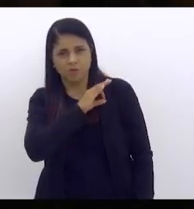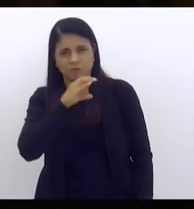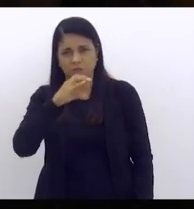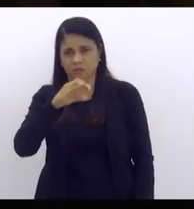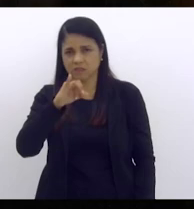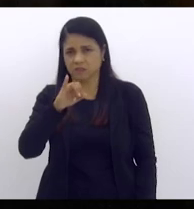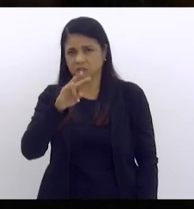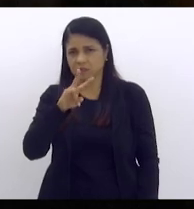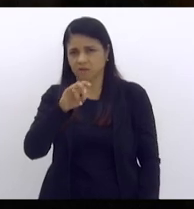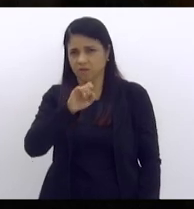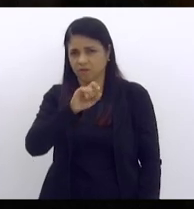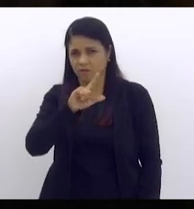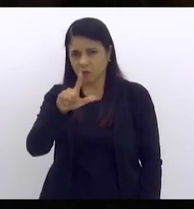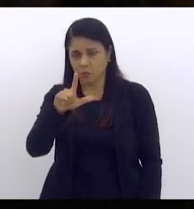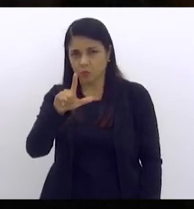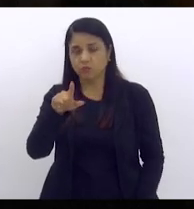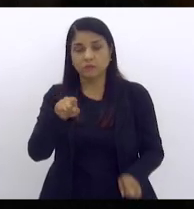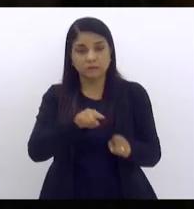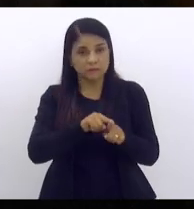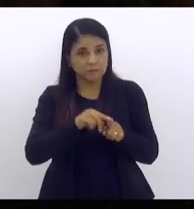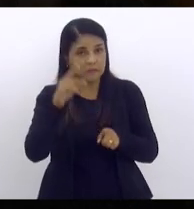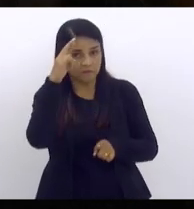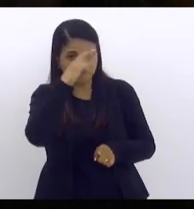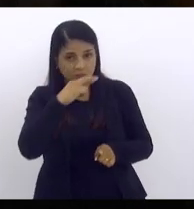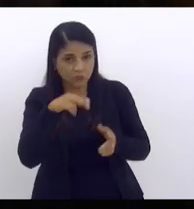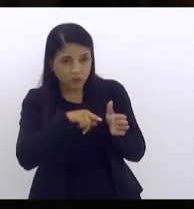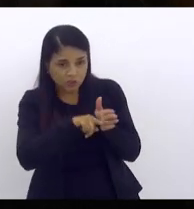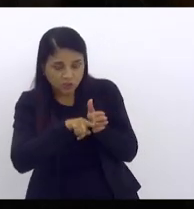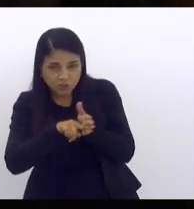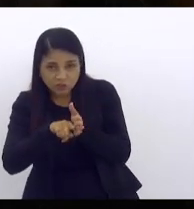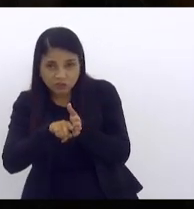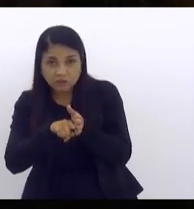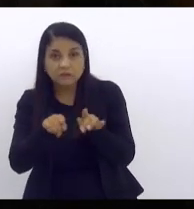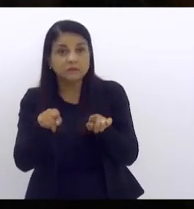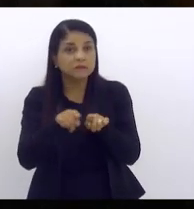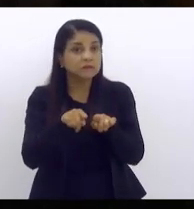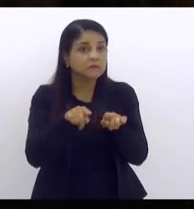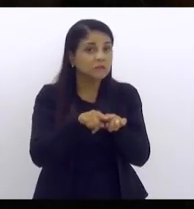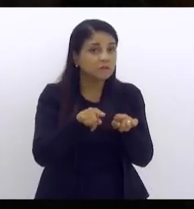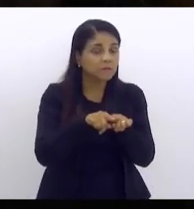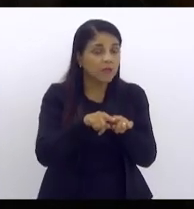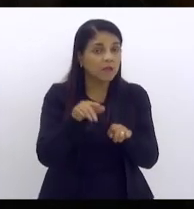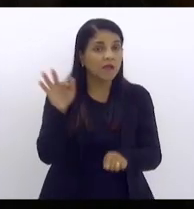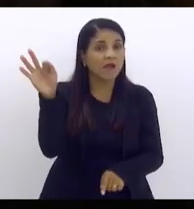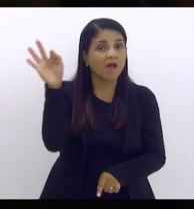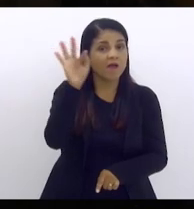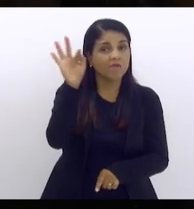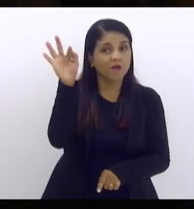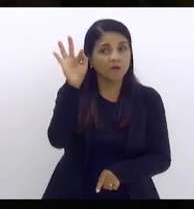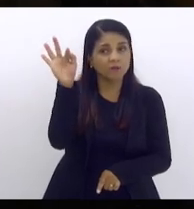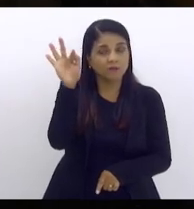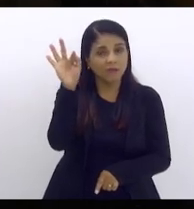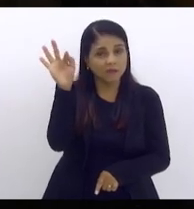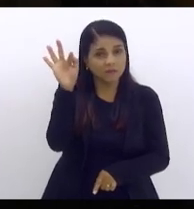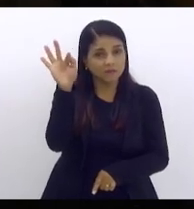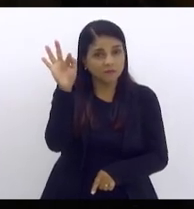investigando, também tem que investigar por que que esta faculdade de medicina,